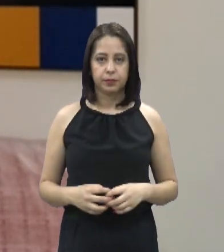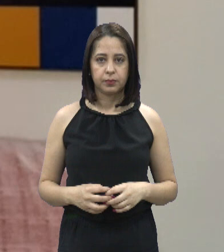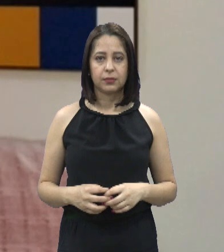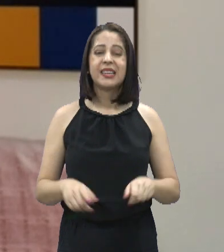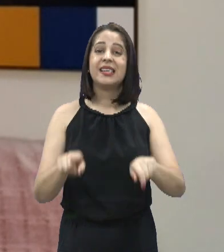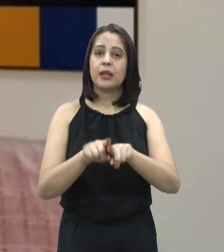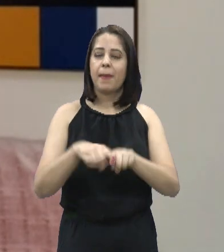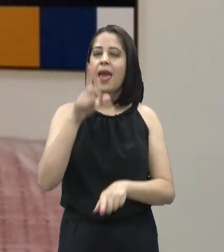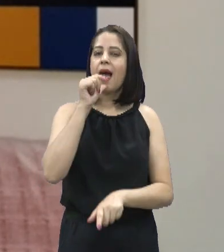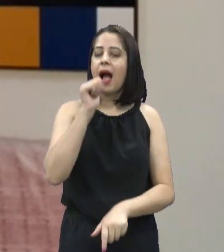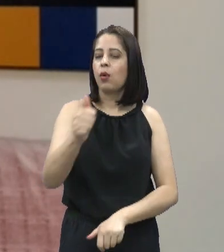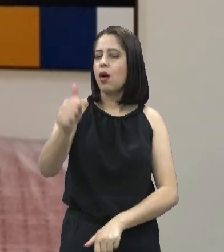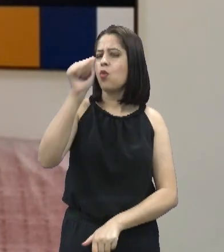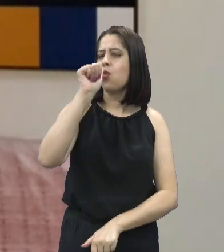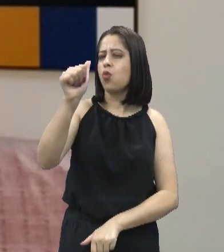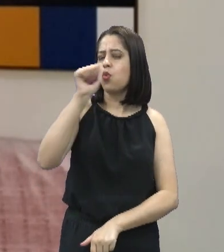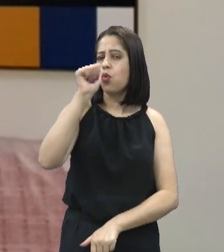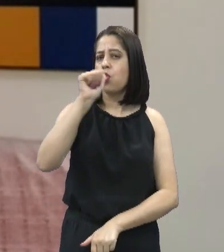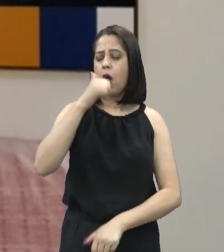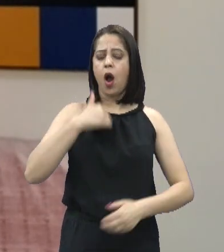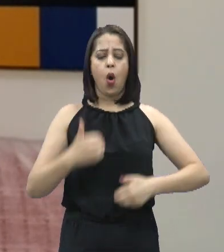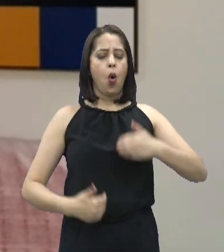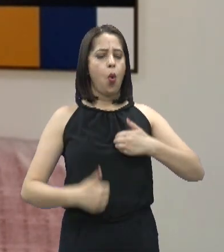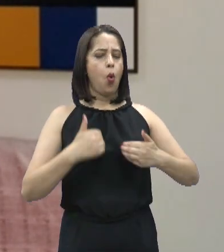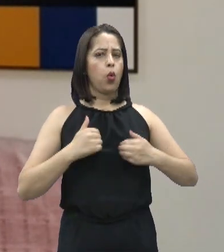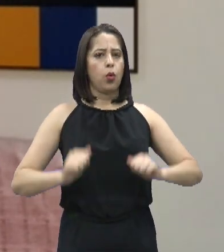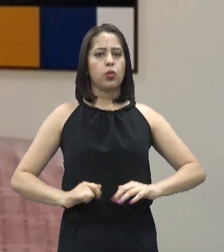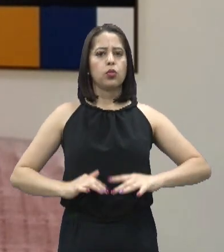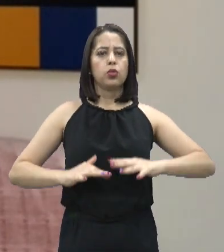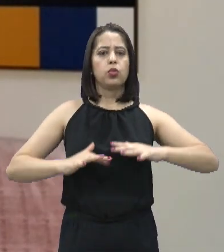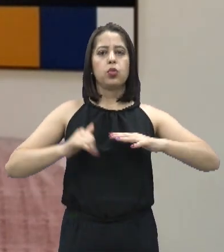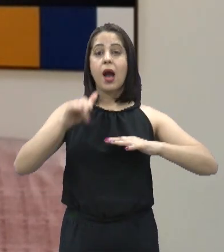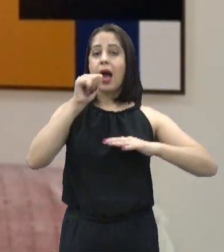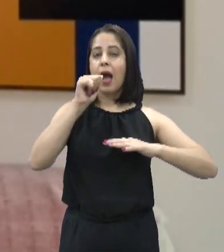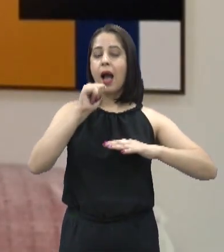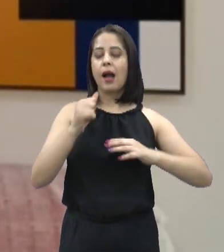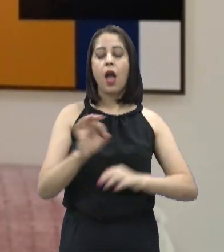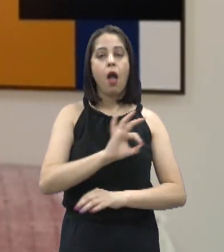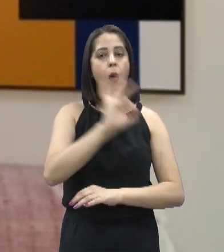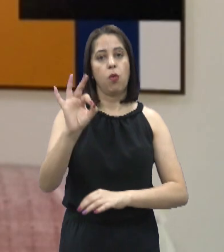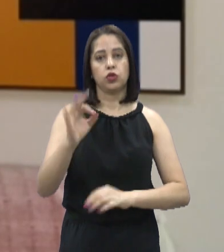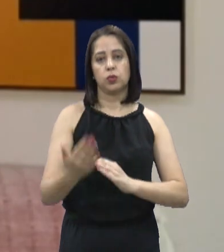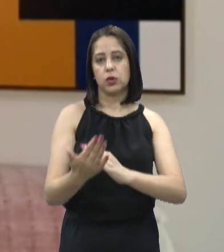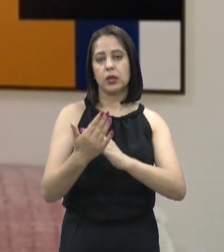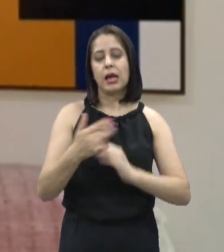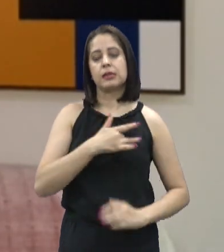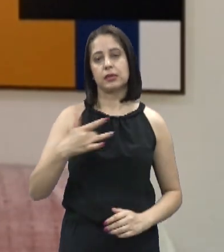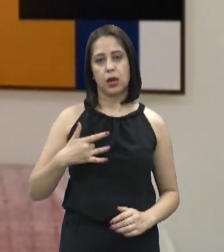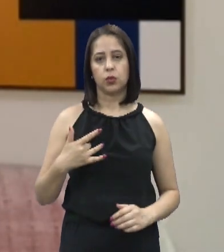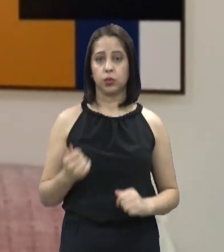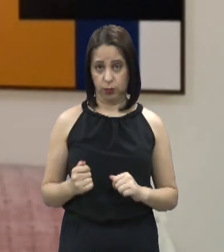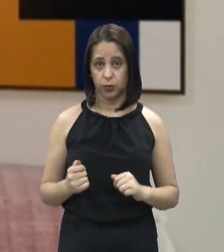claro, beber água e manter o corpo hidratado também é essencial para a saúde geral. Por outro lado, é